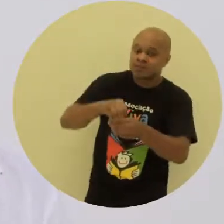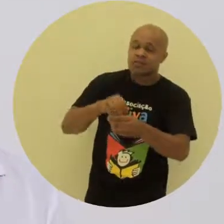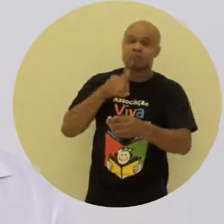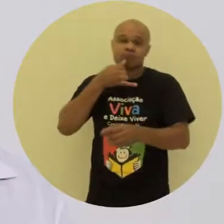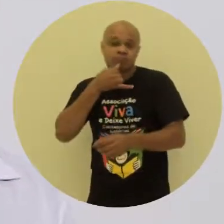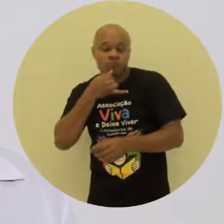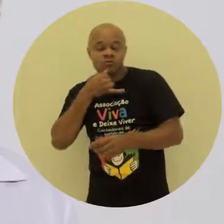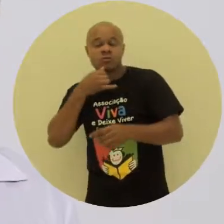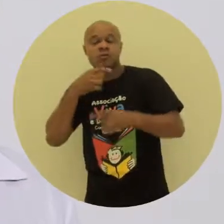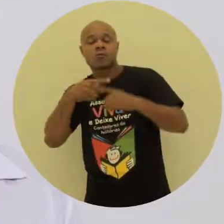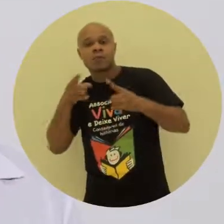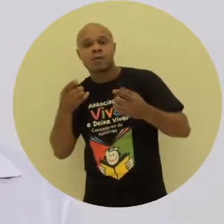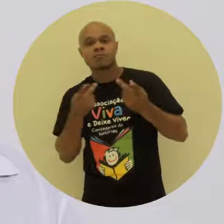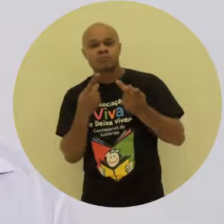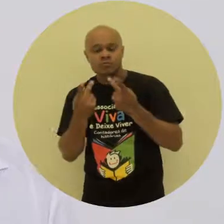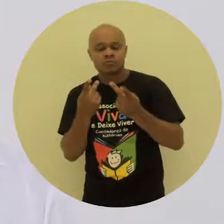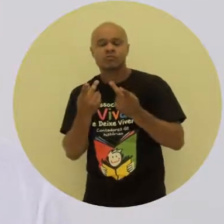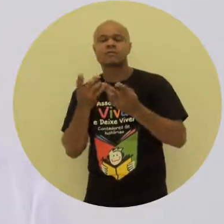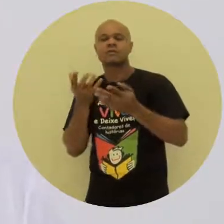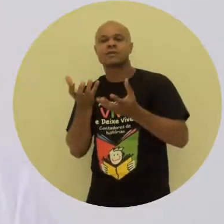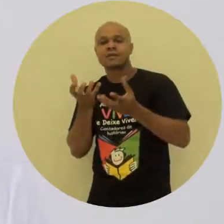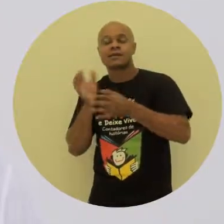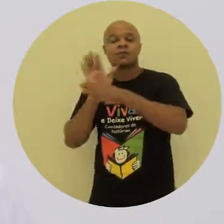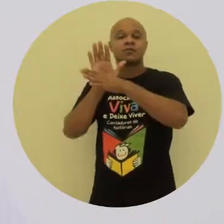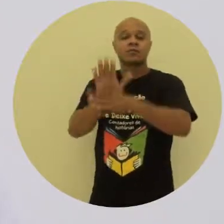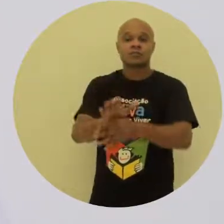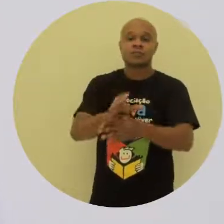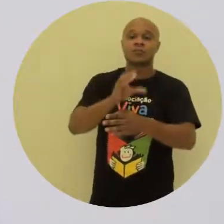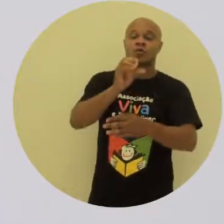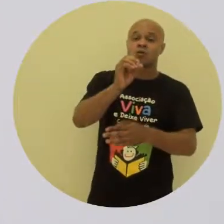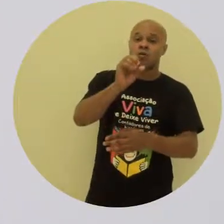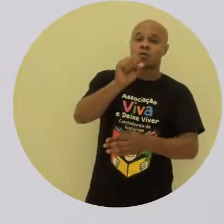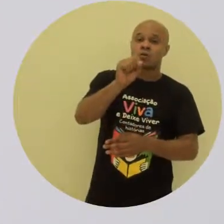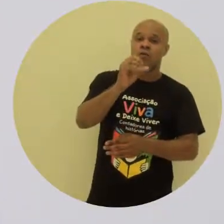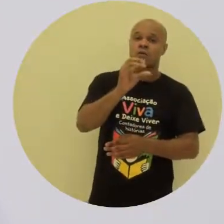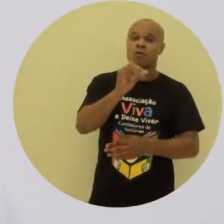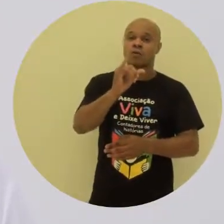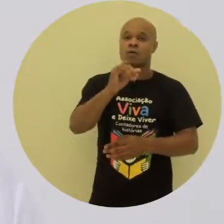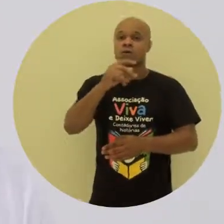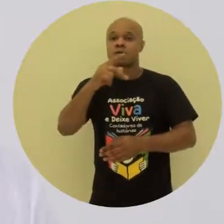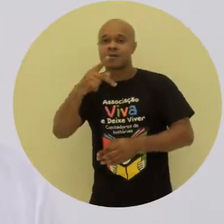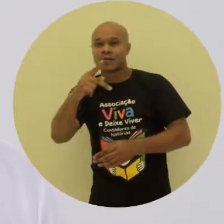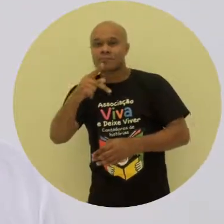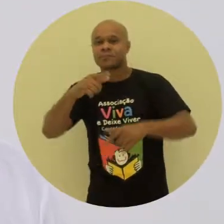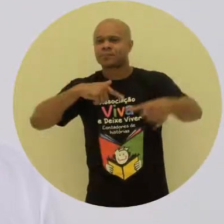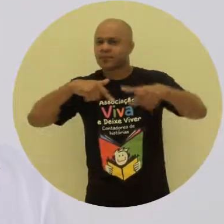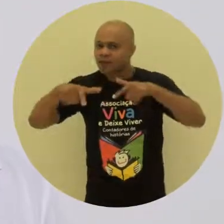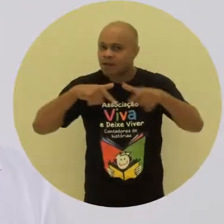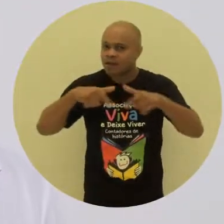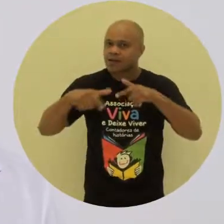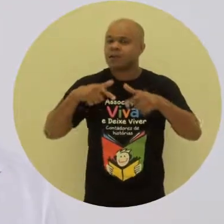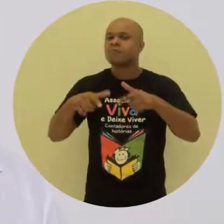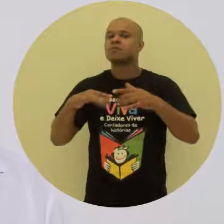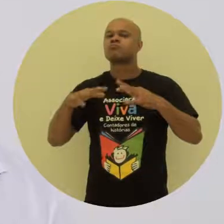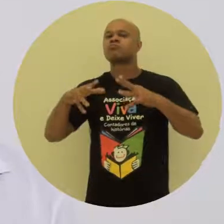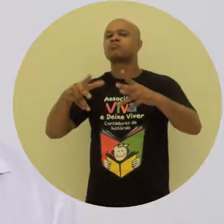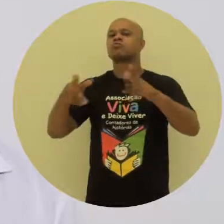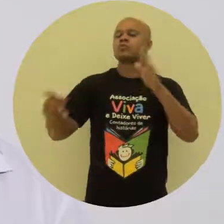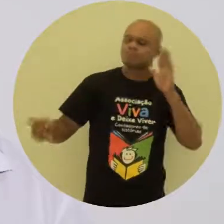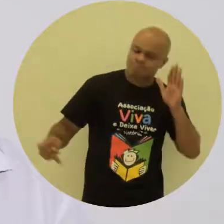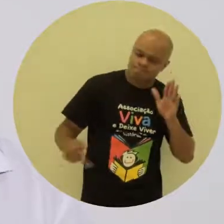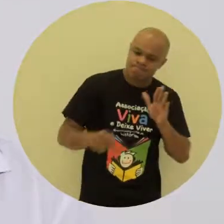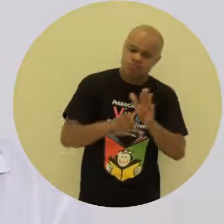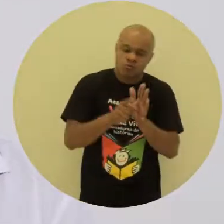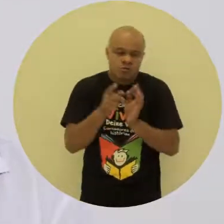visão, de fato, é ser uma OCIP, uma organização da sociedade civil de interesse público, que trabalha com os conceitos